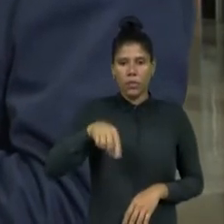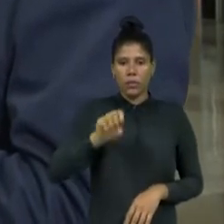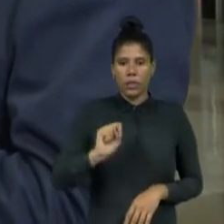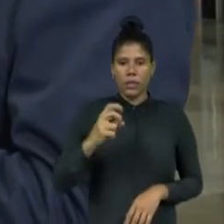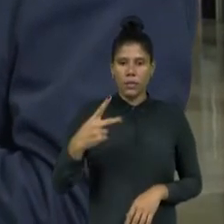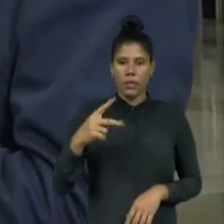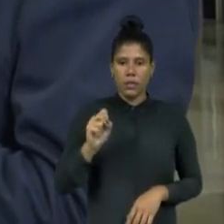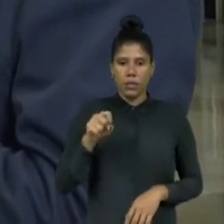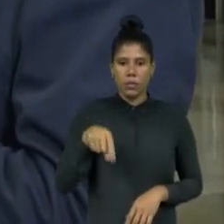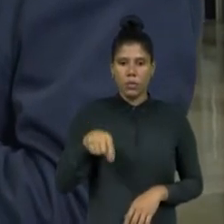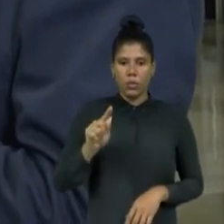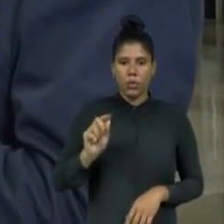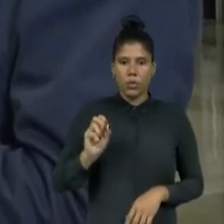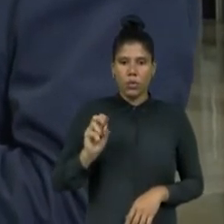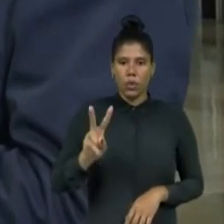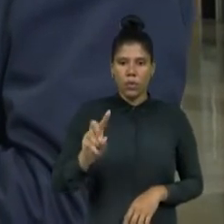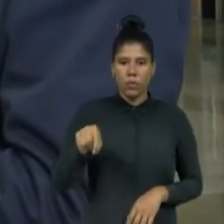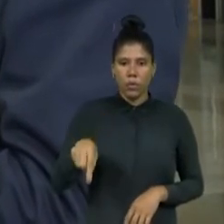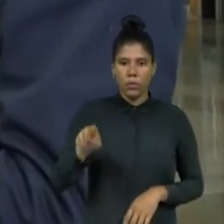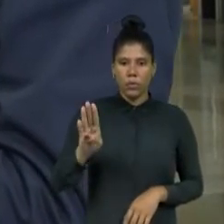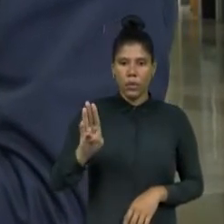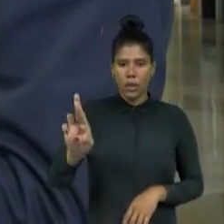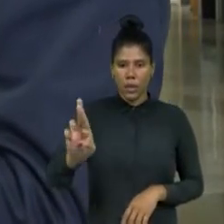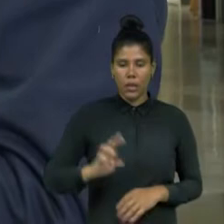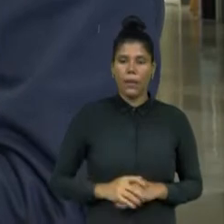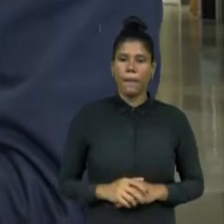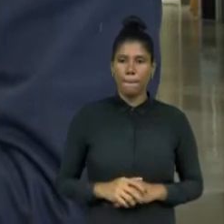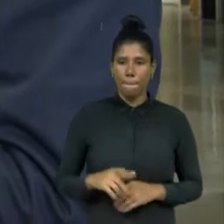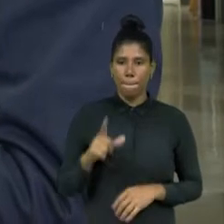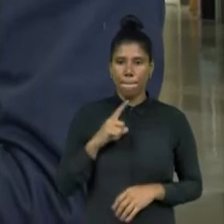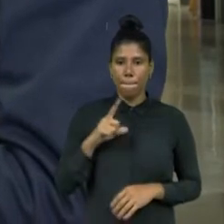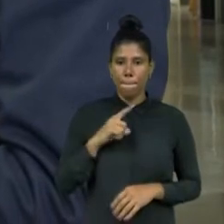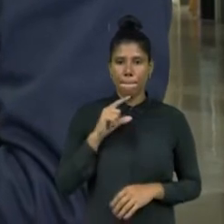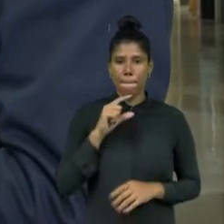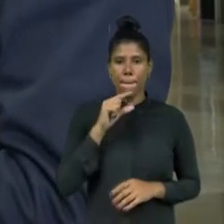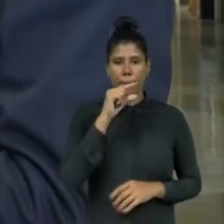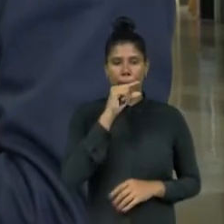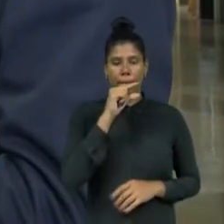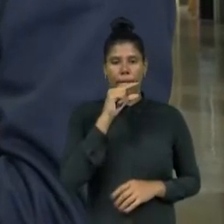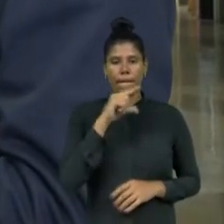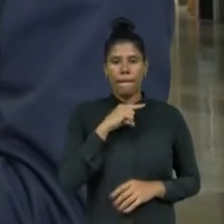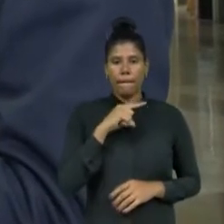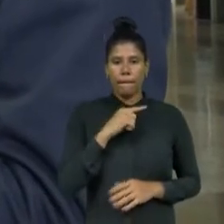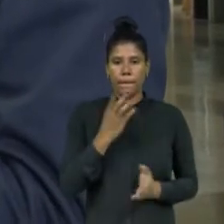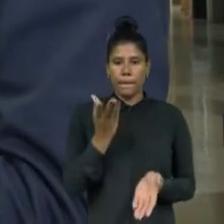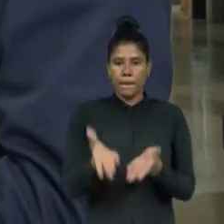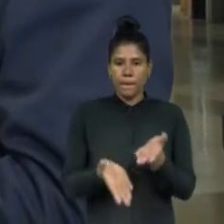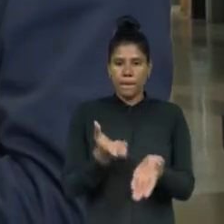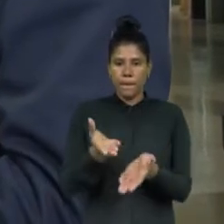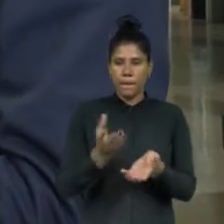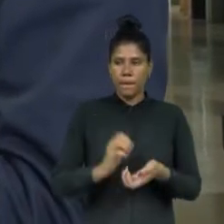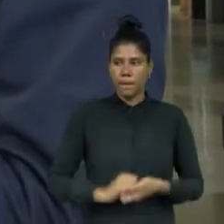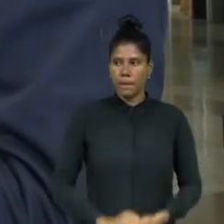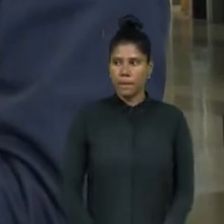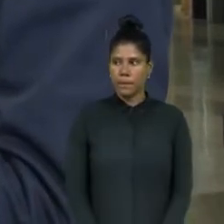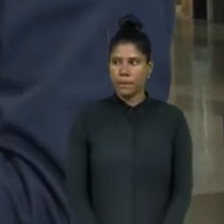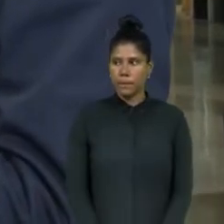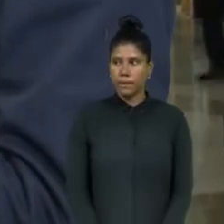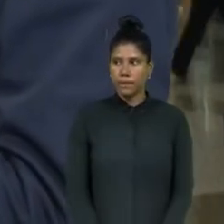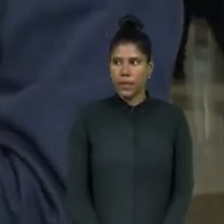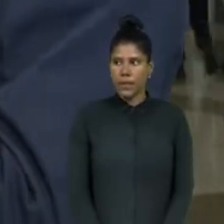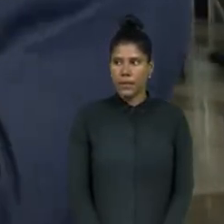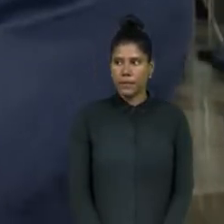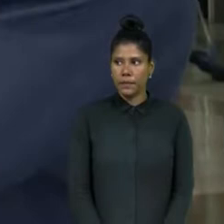www.sps.ce.gov.br. Lá o cidadão acessa a aba de serviços e lá ele pode fazer o agendamento aqui para a Casa do Cidadão, também com a oferta de documentos como